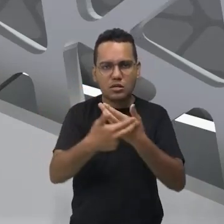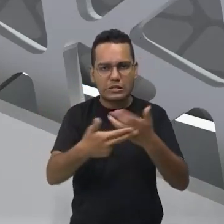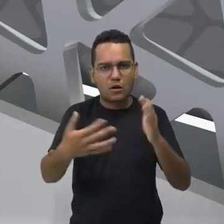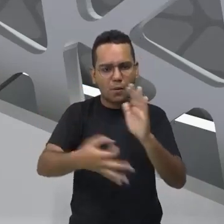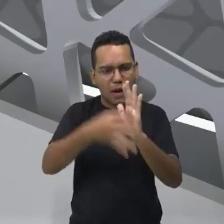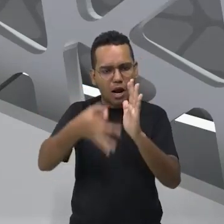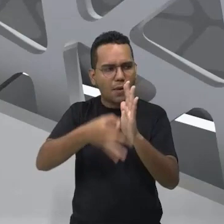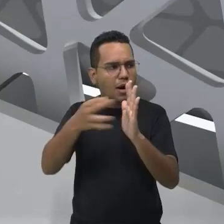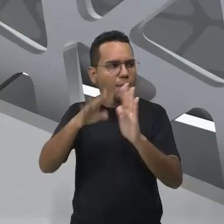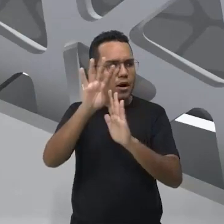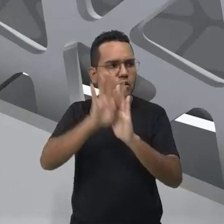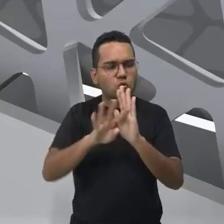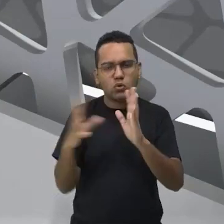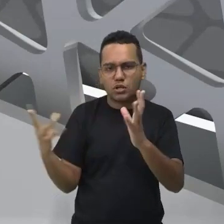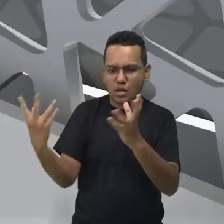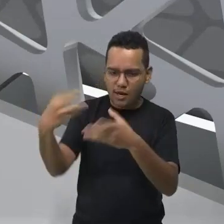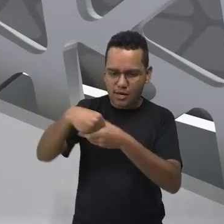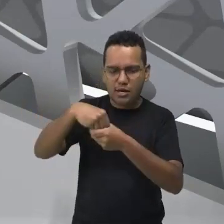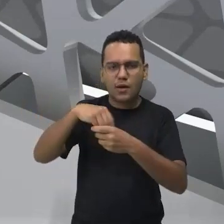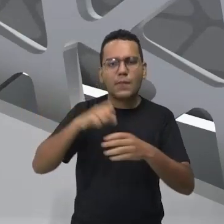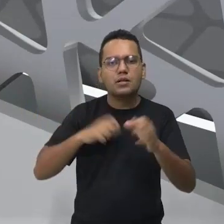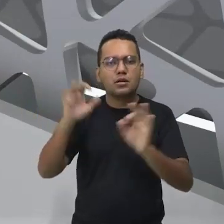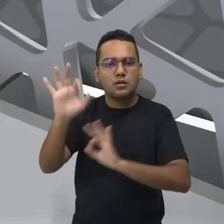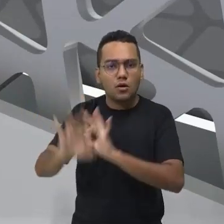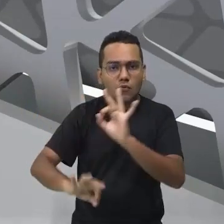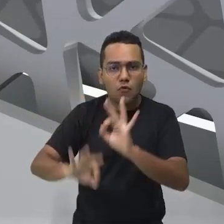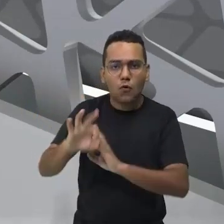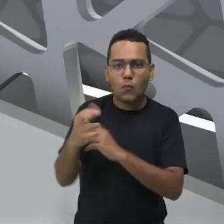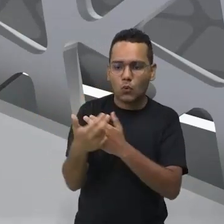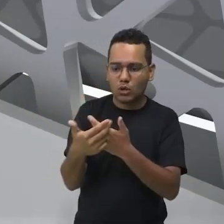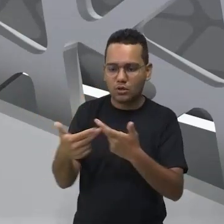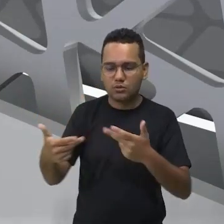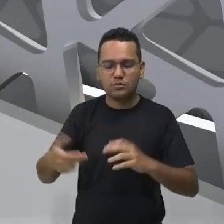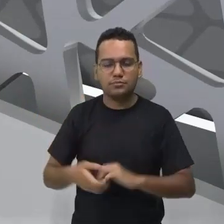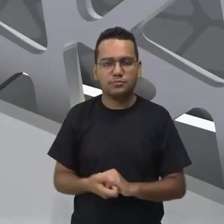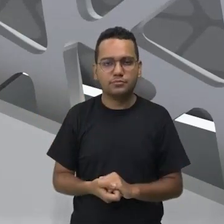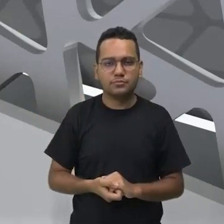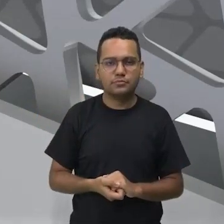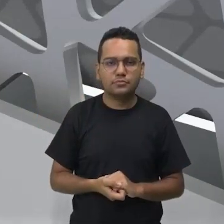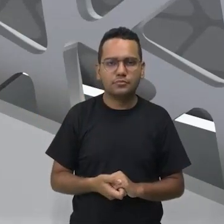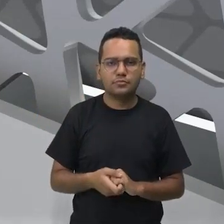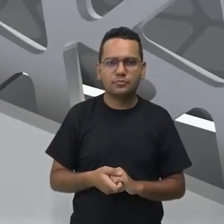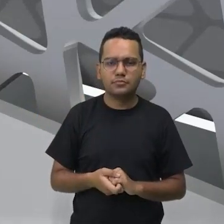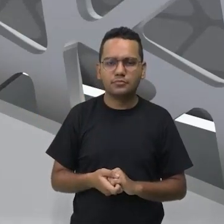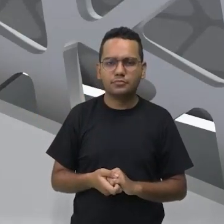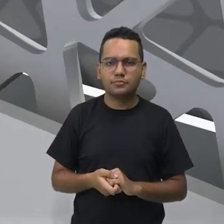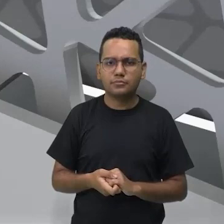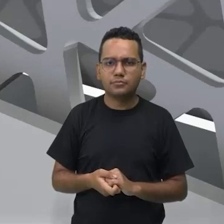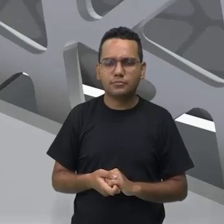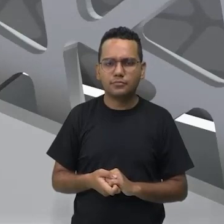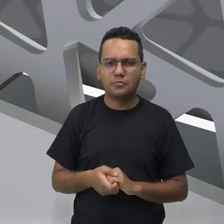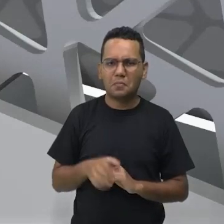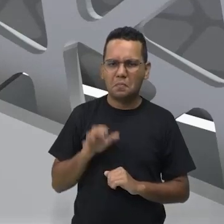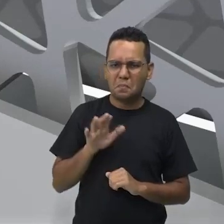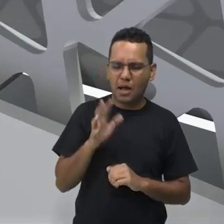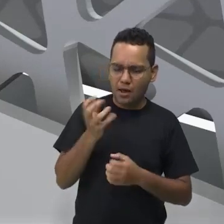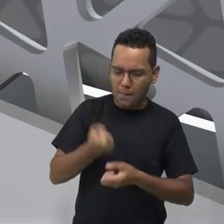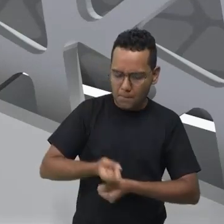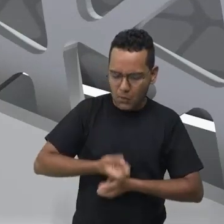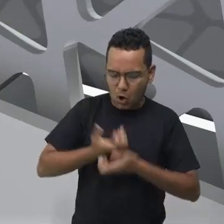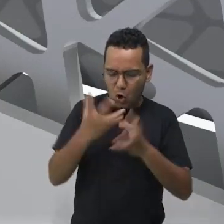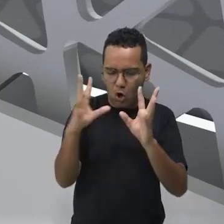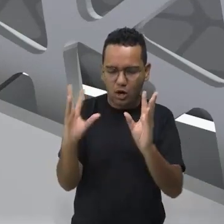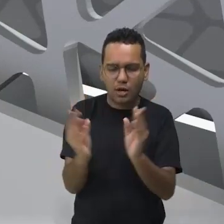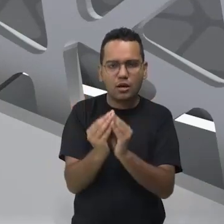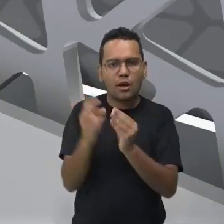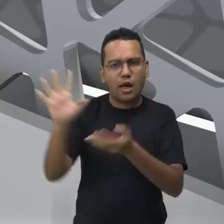as ideias, claro, e você vai reformular aquelas informações no seu texto. Observem que produzir um resumo não é